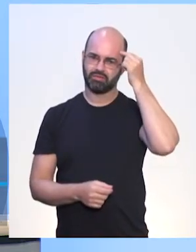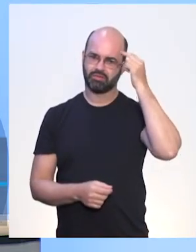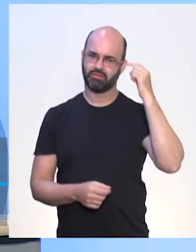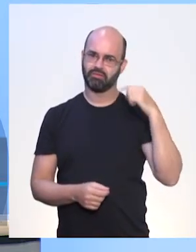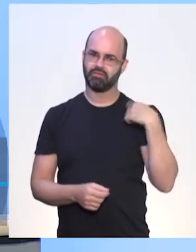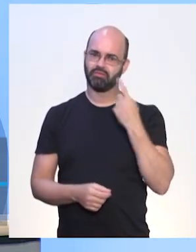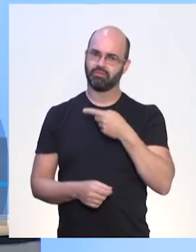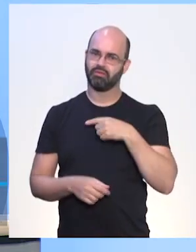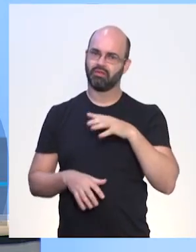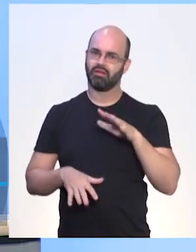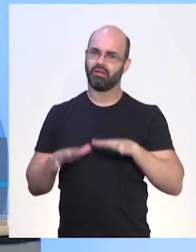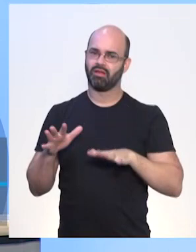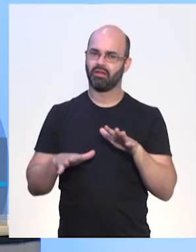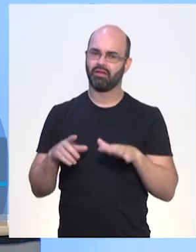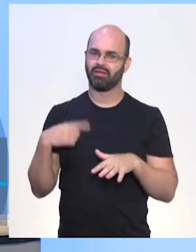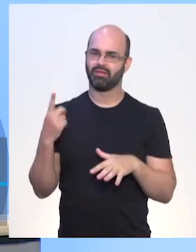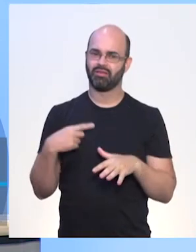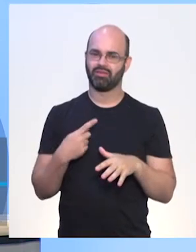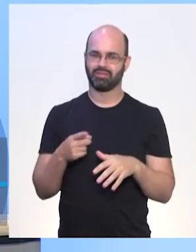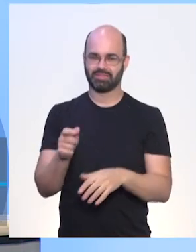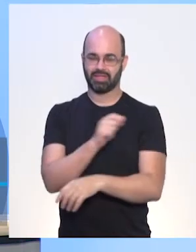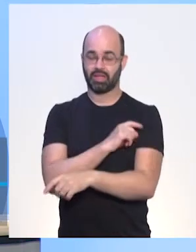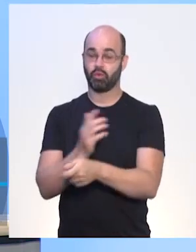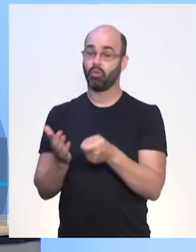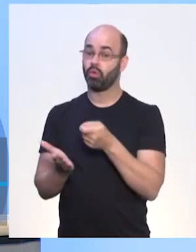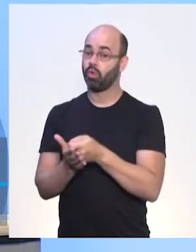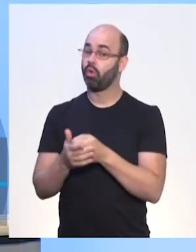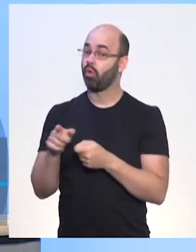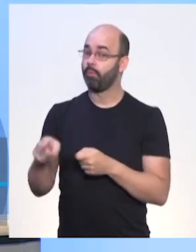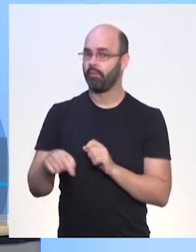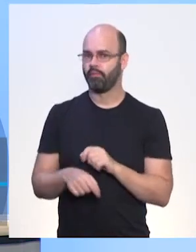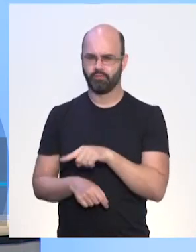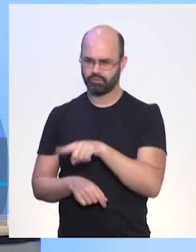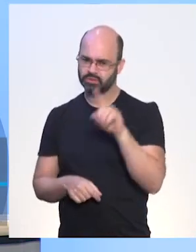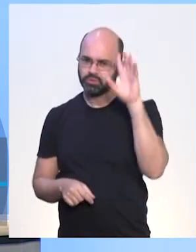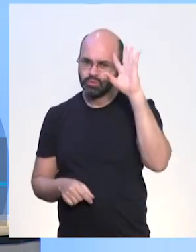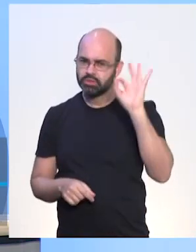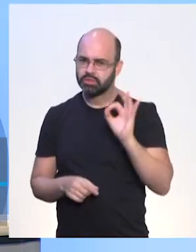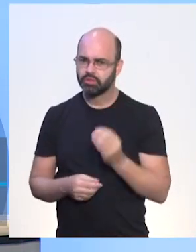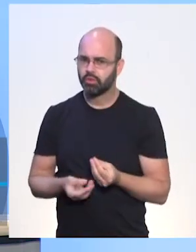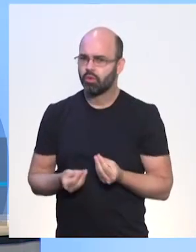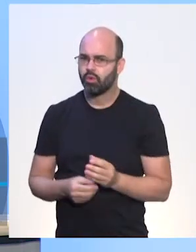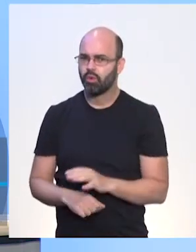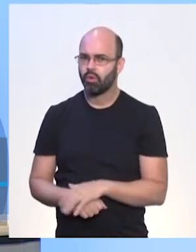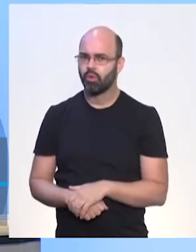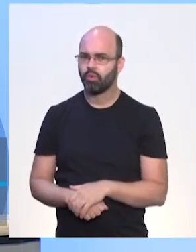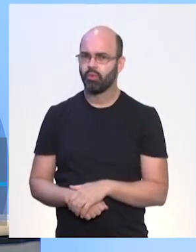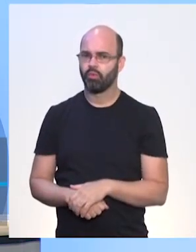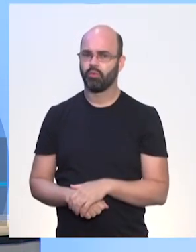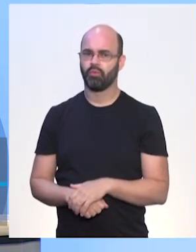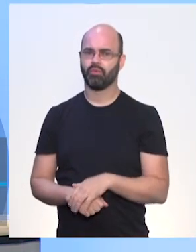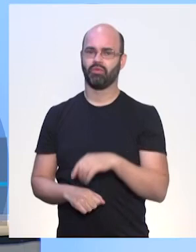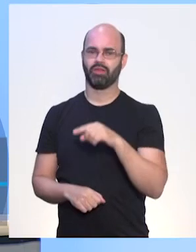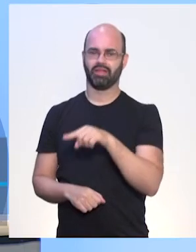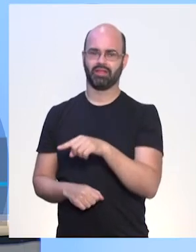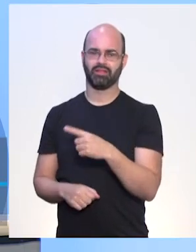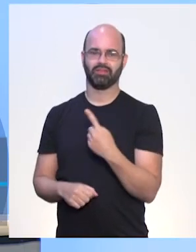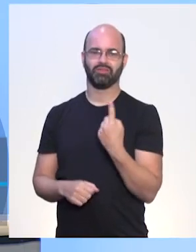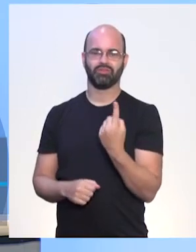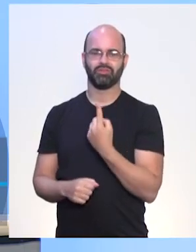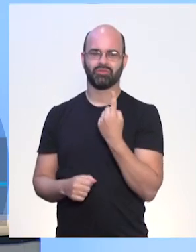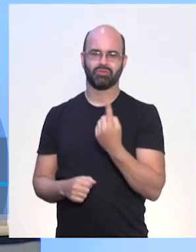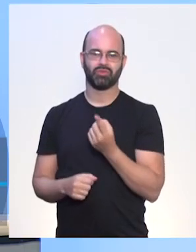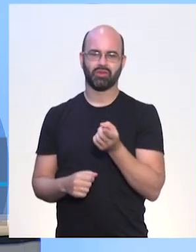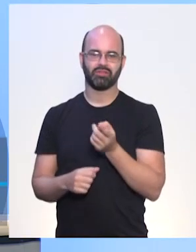depois a gente acaba cobrando do aluno Nossa mas você não entendeu ele não vai procurar sozinho